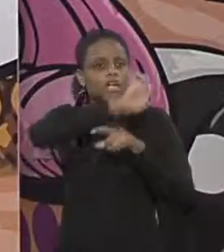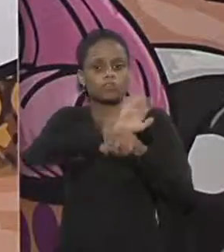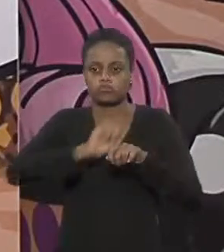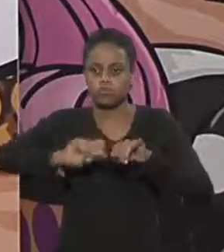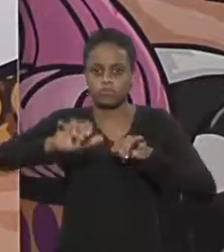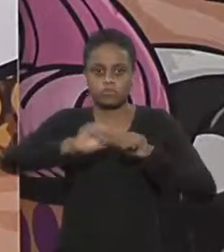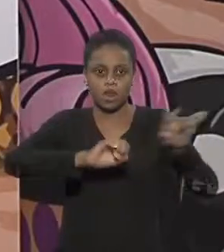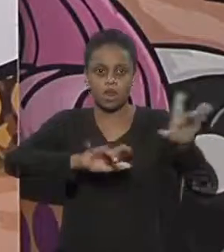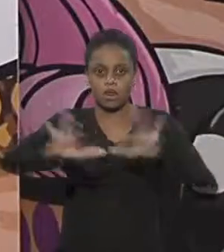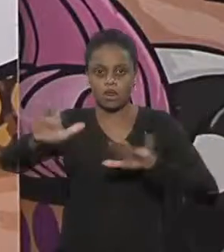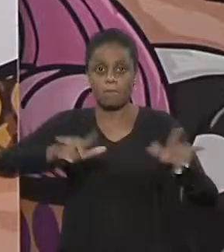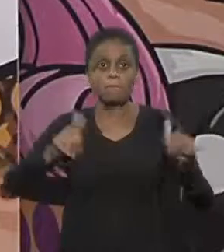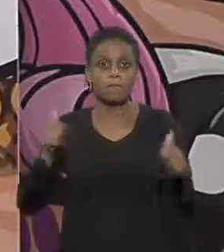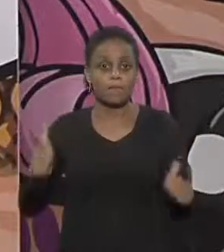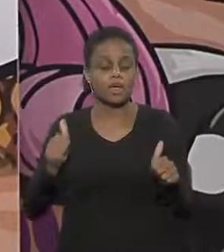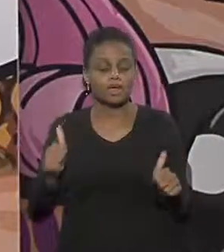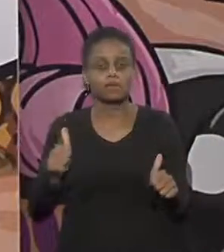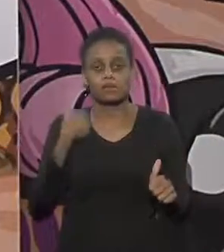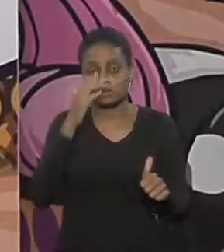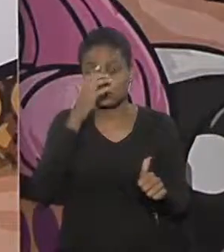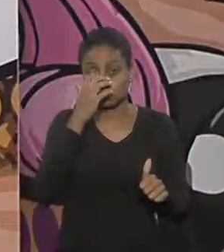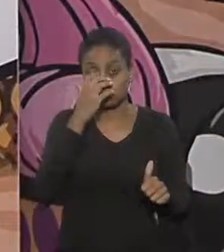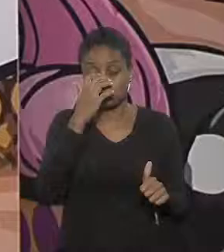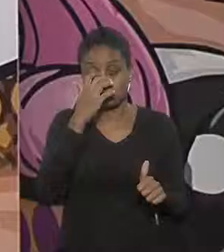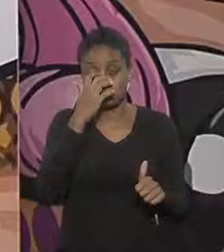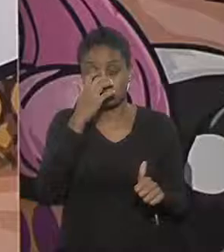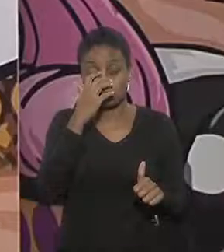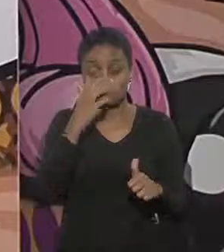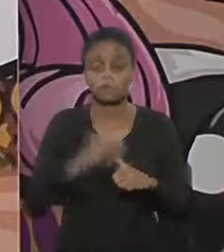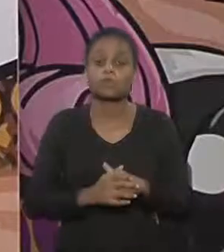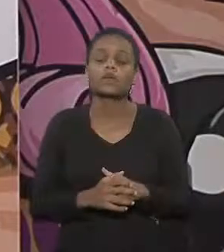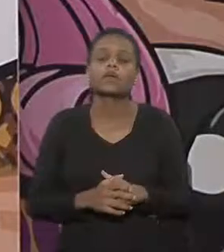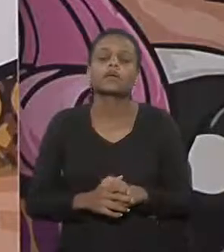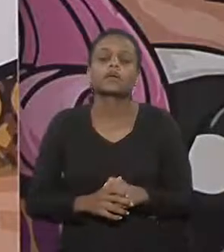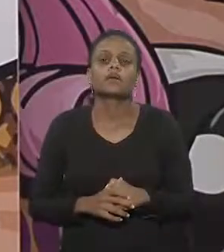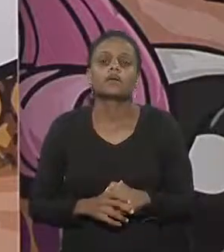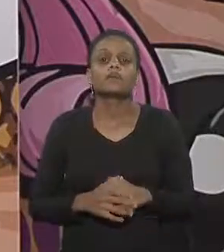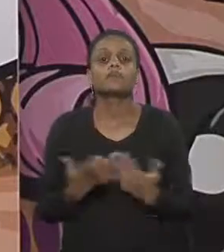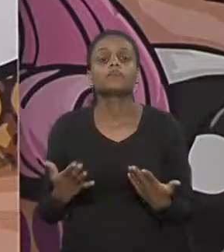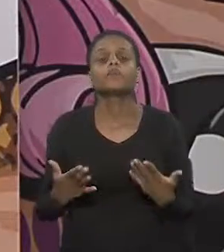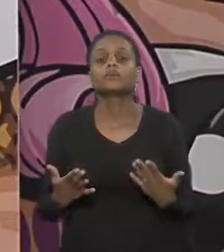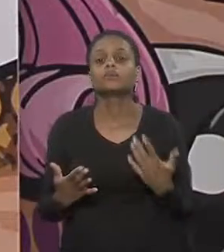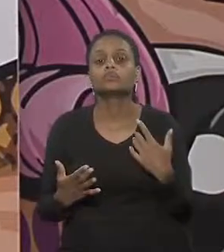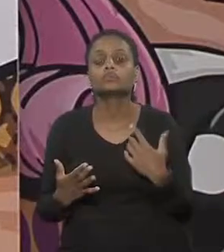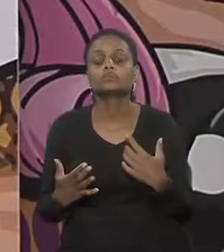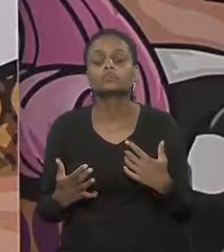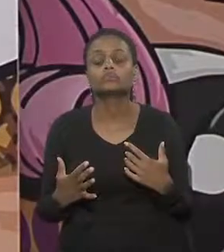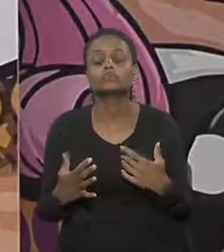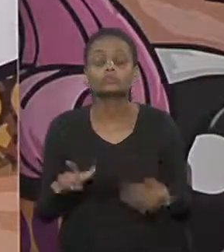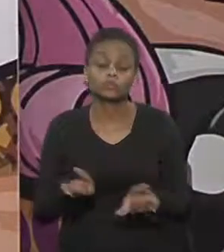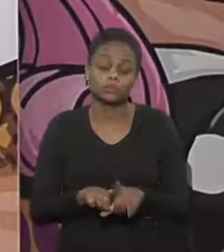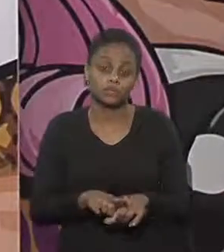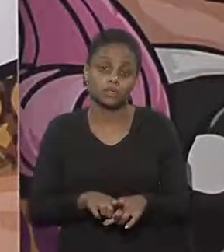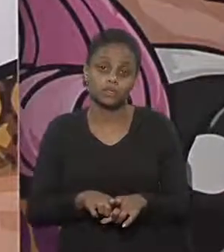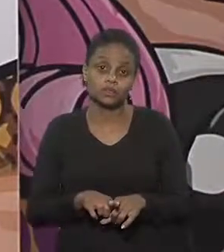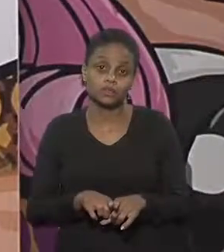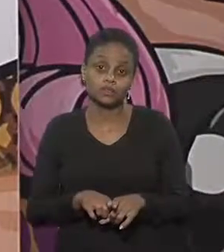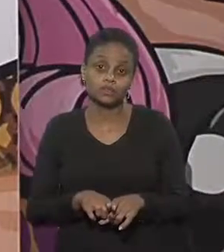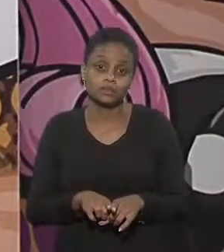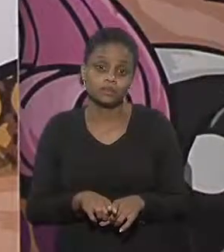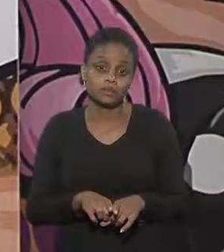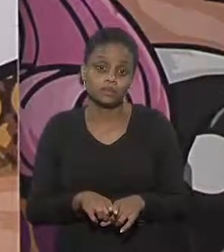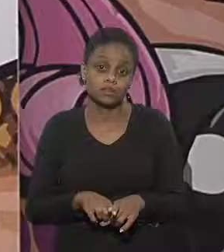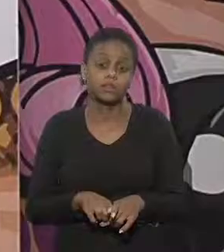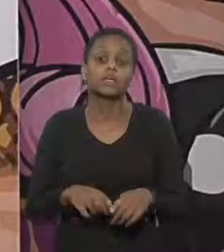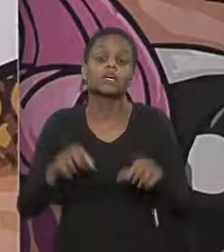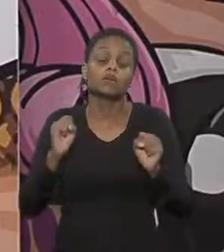estado, né? Sobretudo na capital e em algumas outras áreas próximas à capital. Então, se deve também